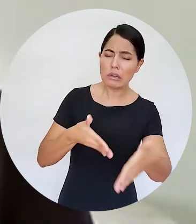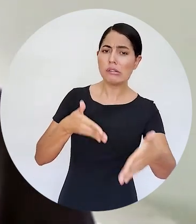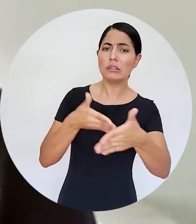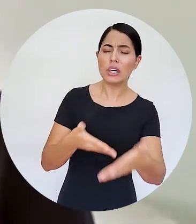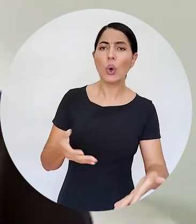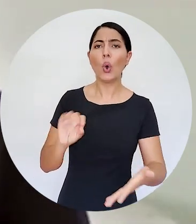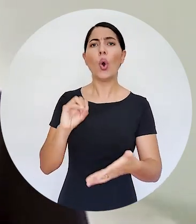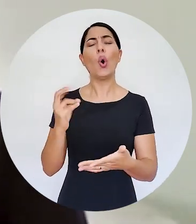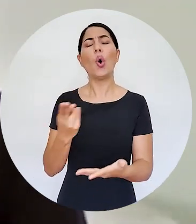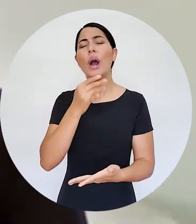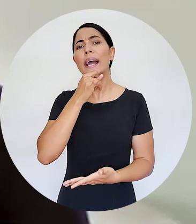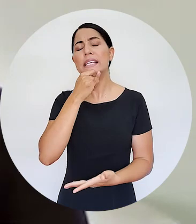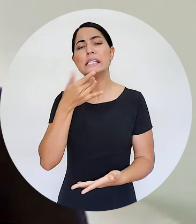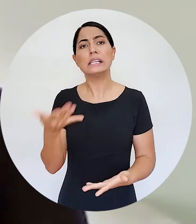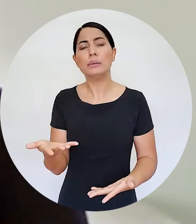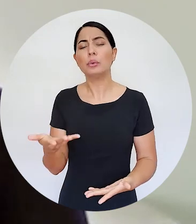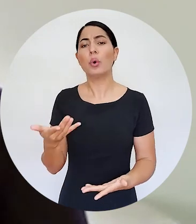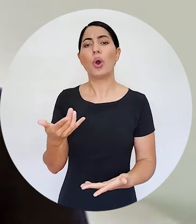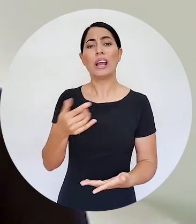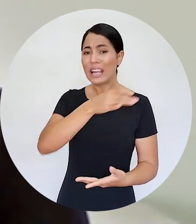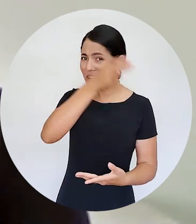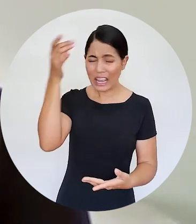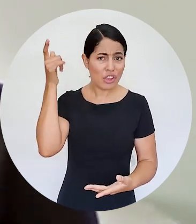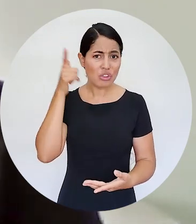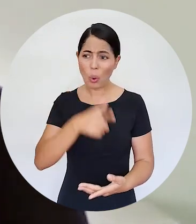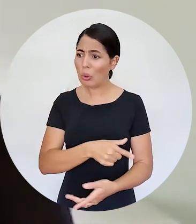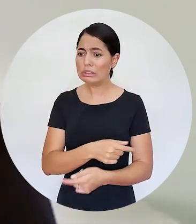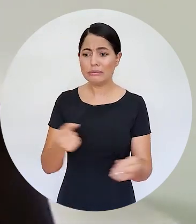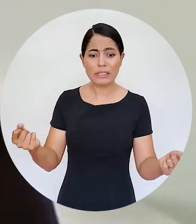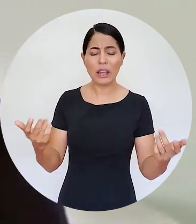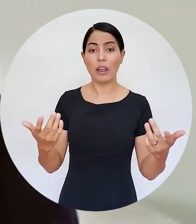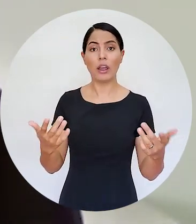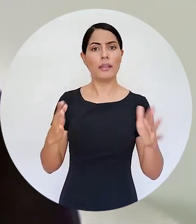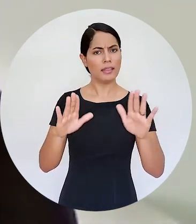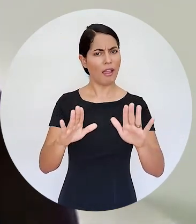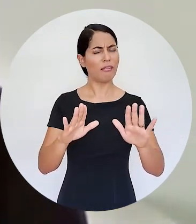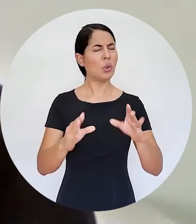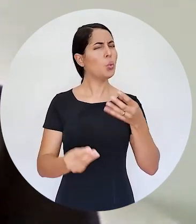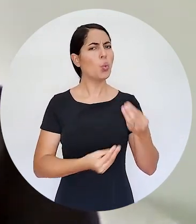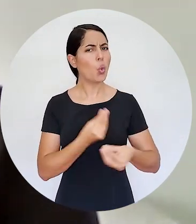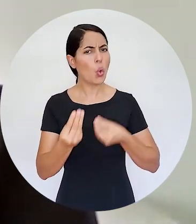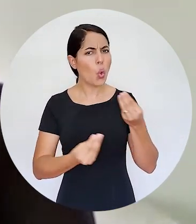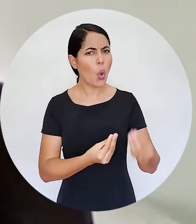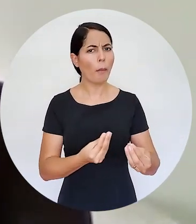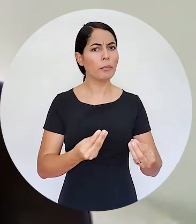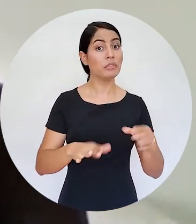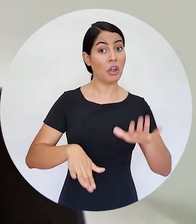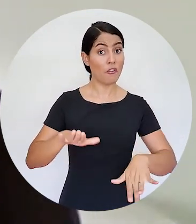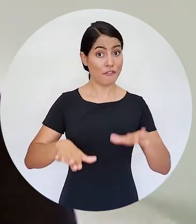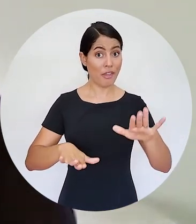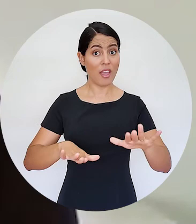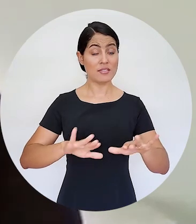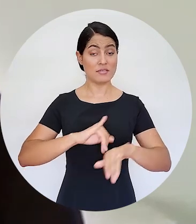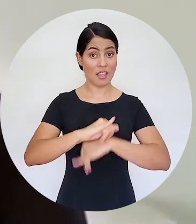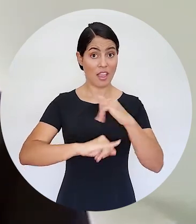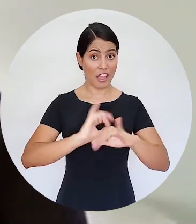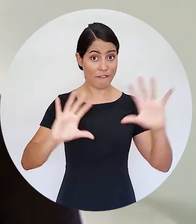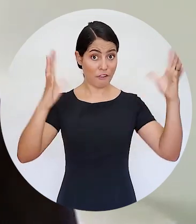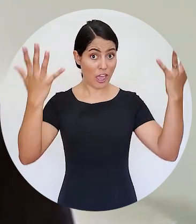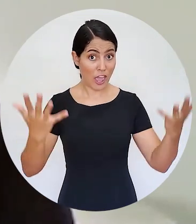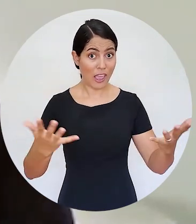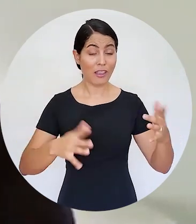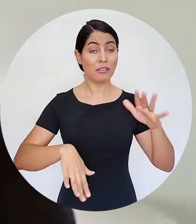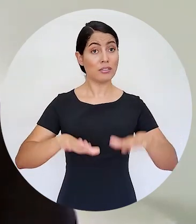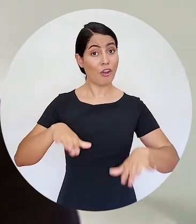sistema estou com dificuldade de ter clientes e seria interessante de repente algum tipo de